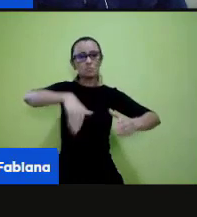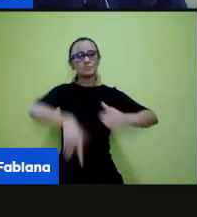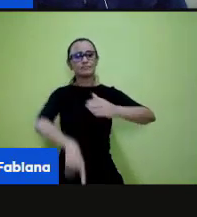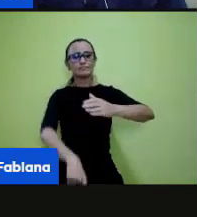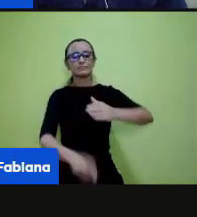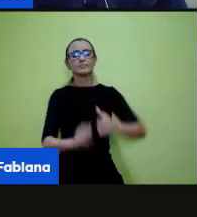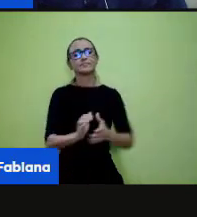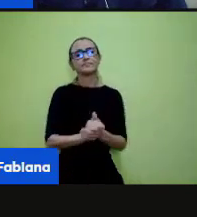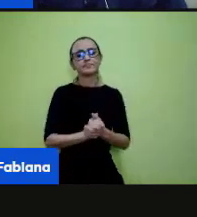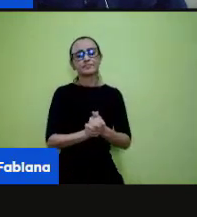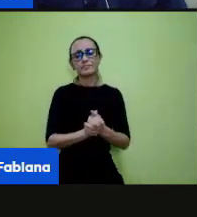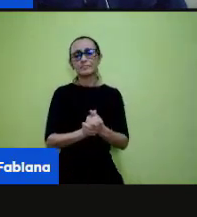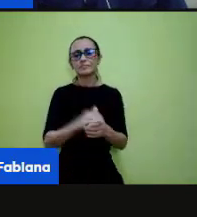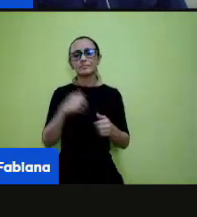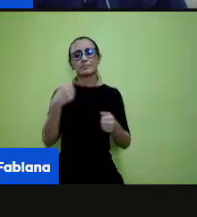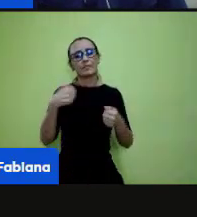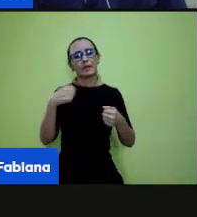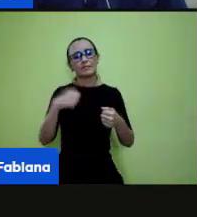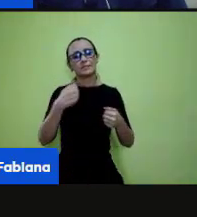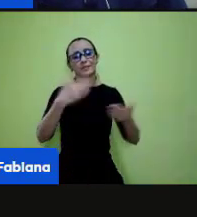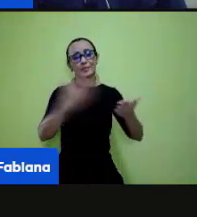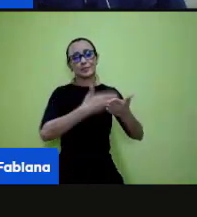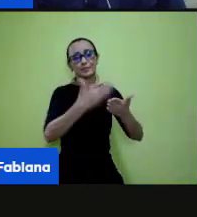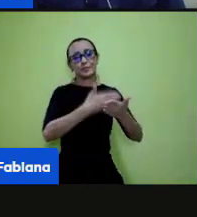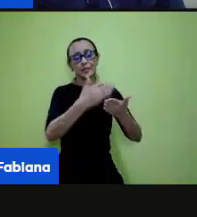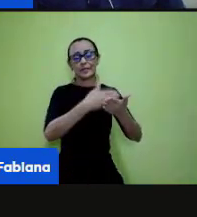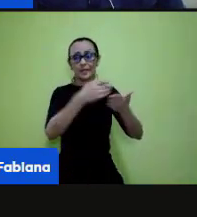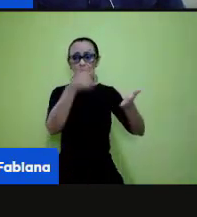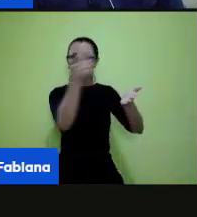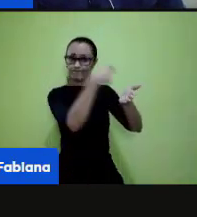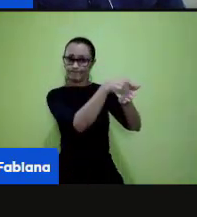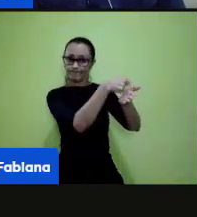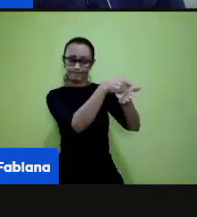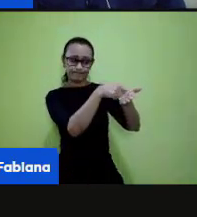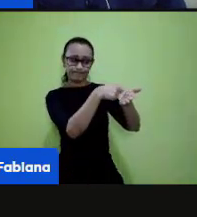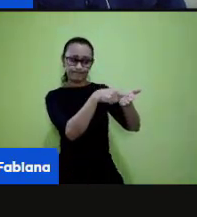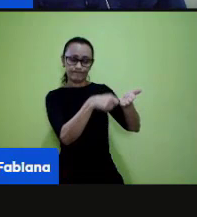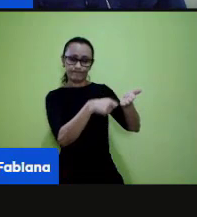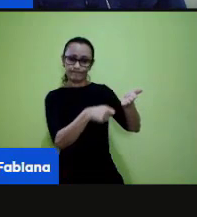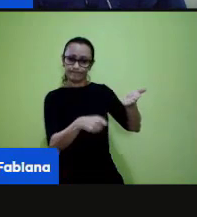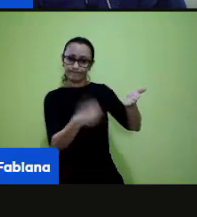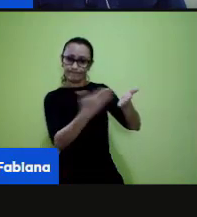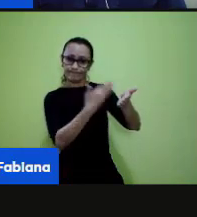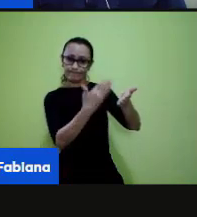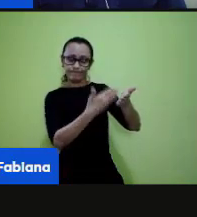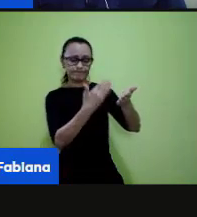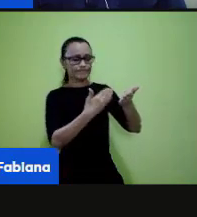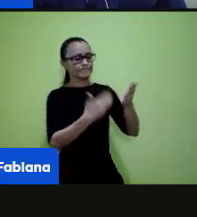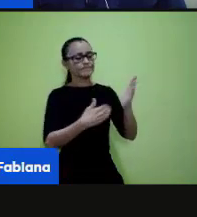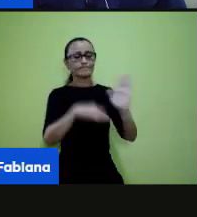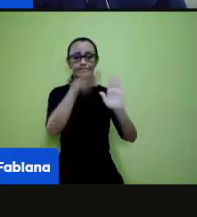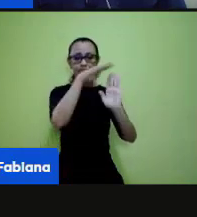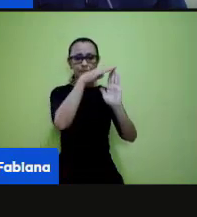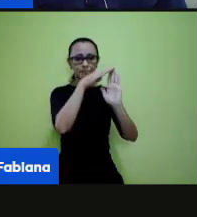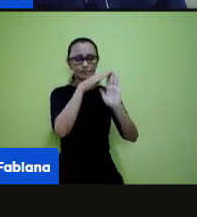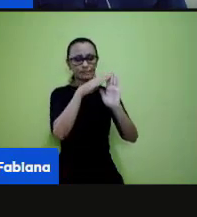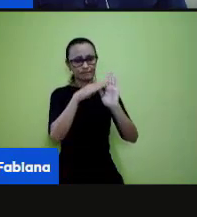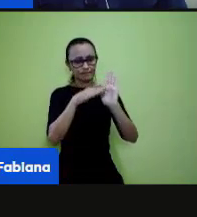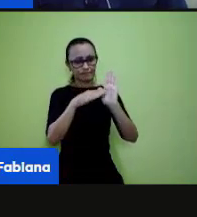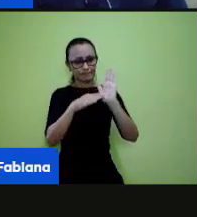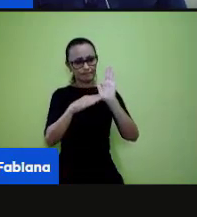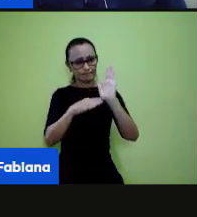o caderno de bordo também. É muito importante, de posse desse checklist, no caderno de